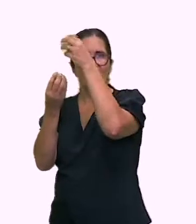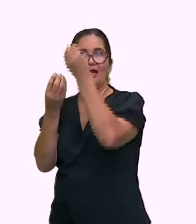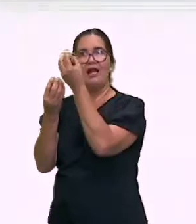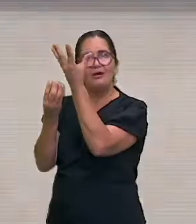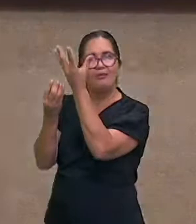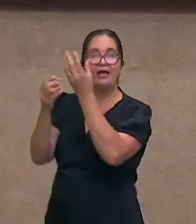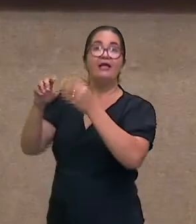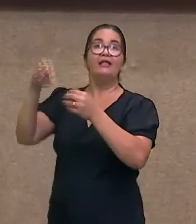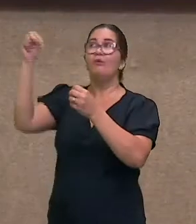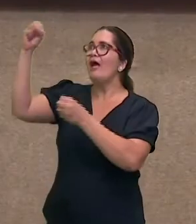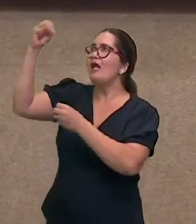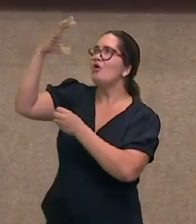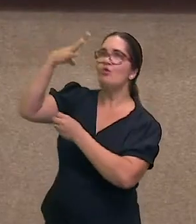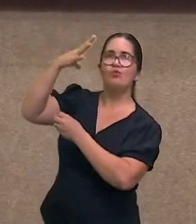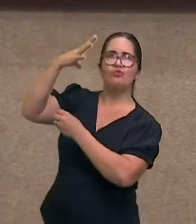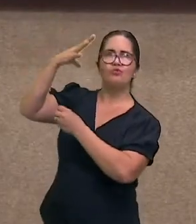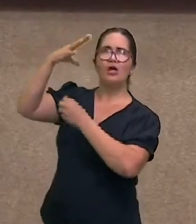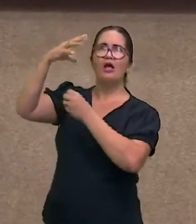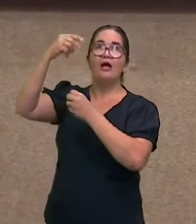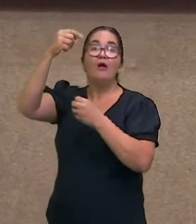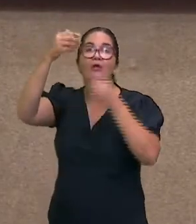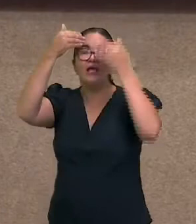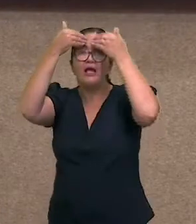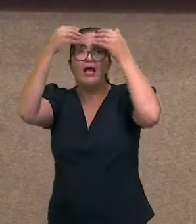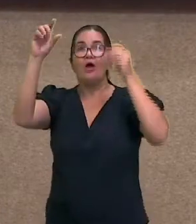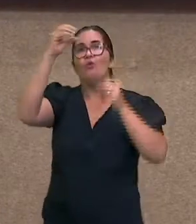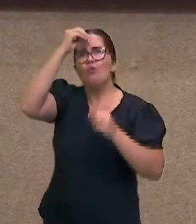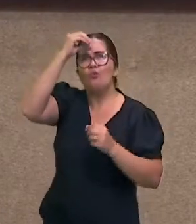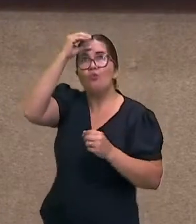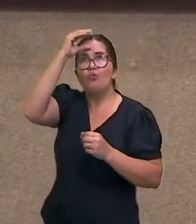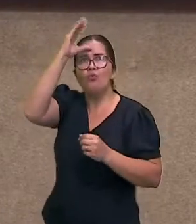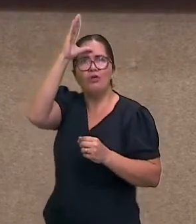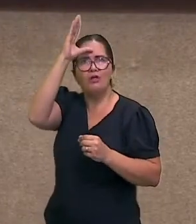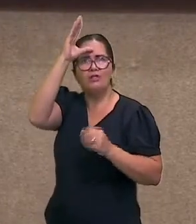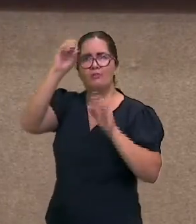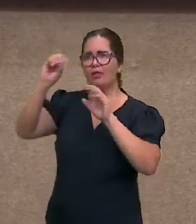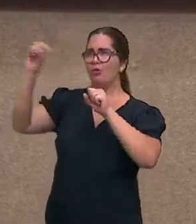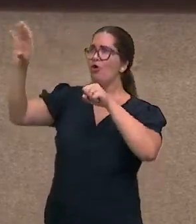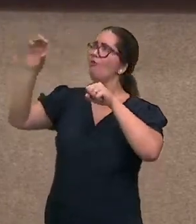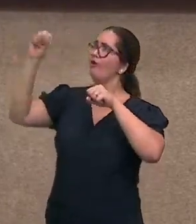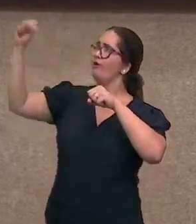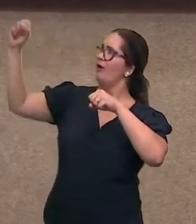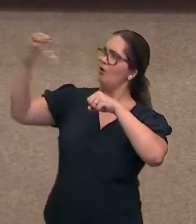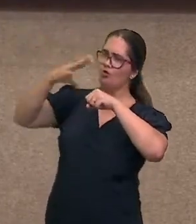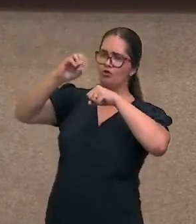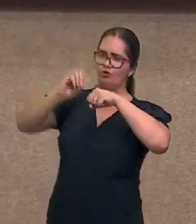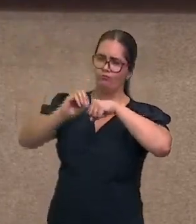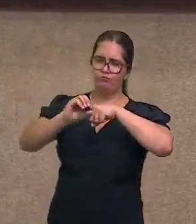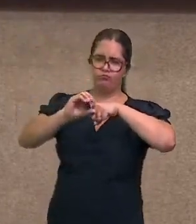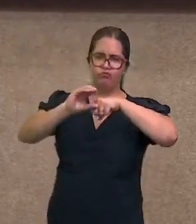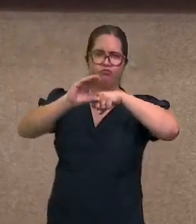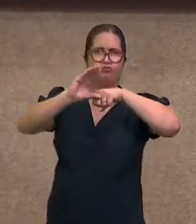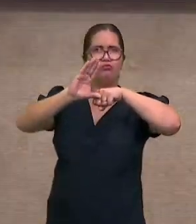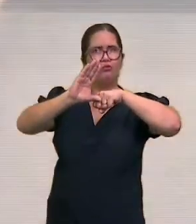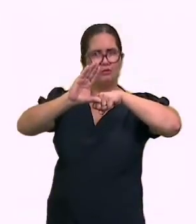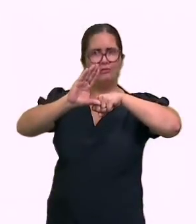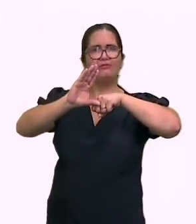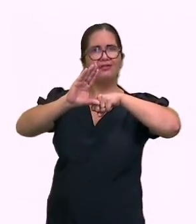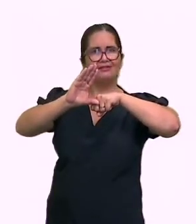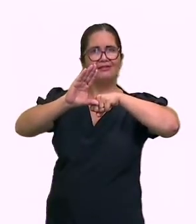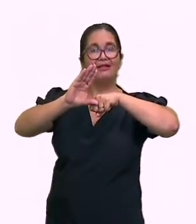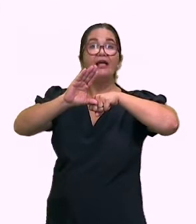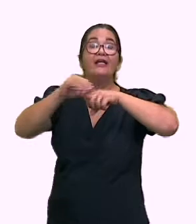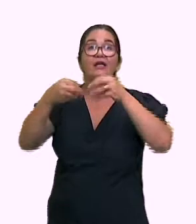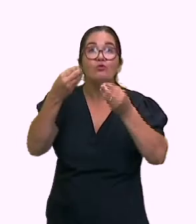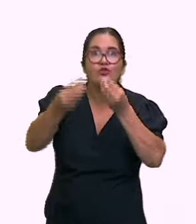meu conhecimento é condutor. Ele é condutor de uma razão, de um